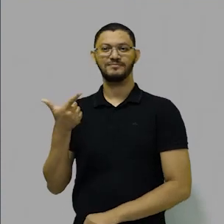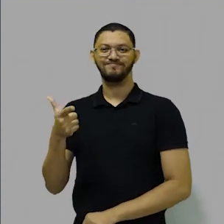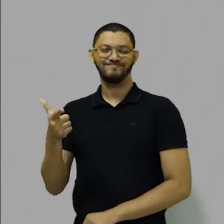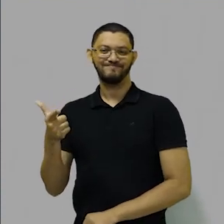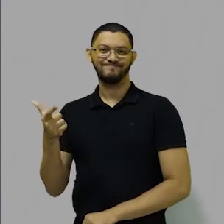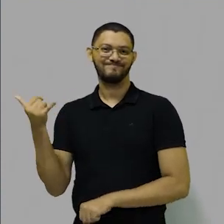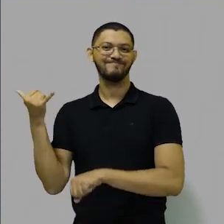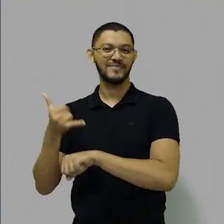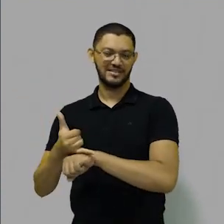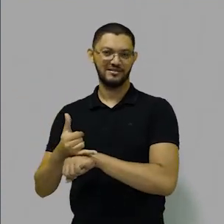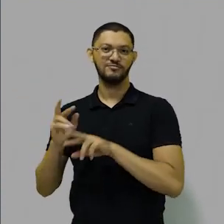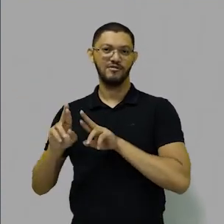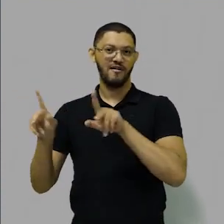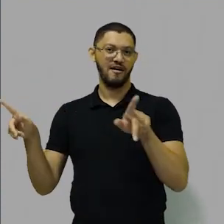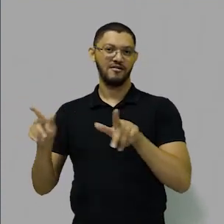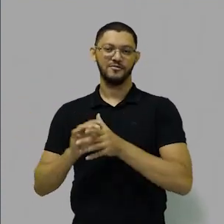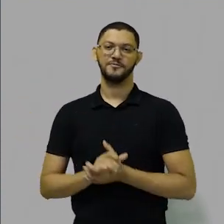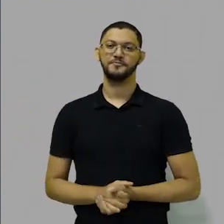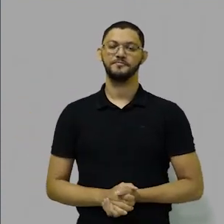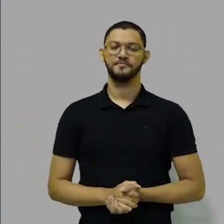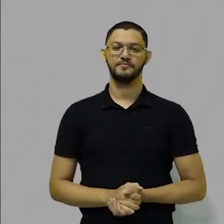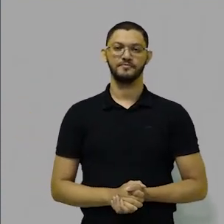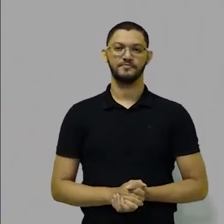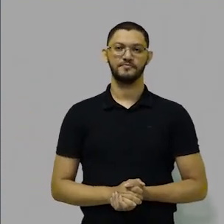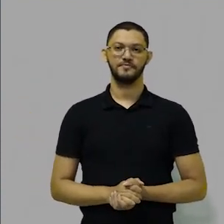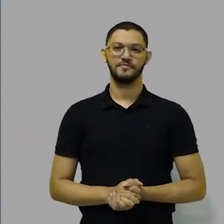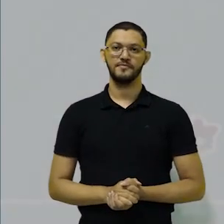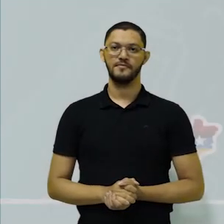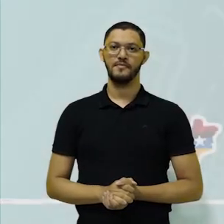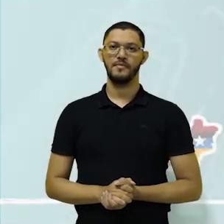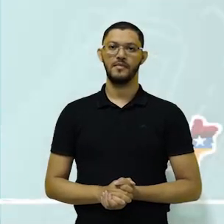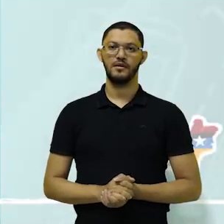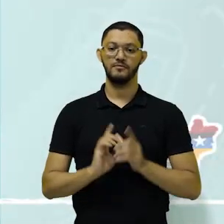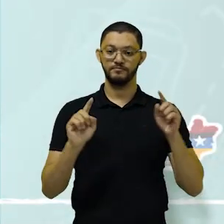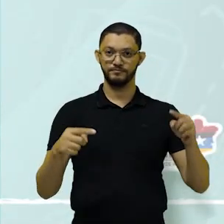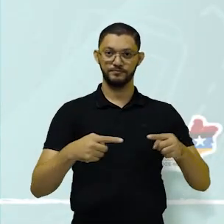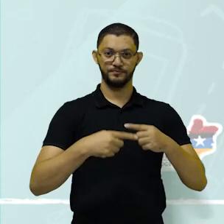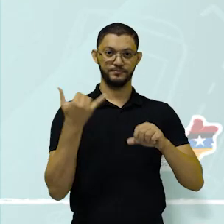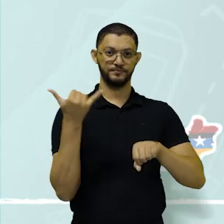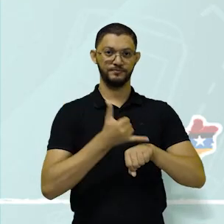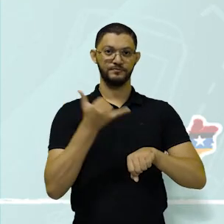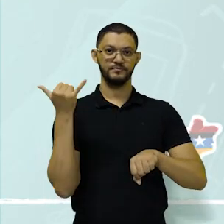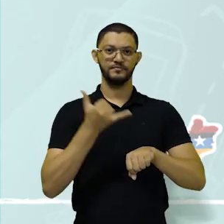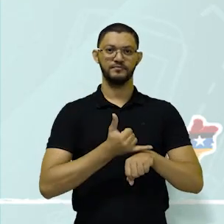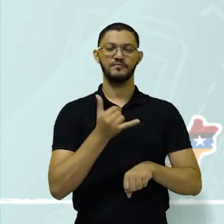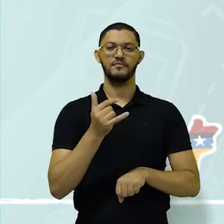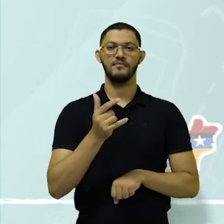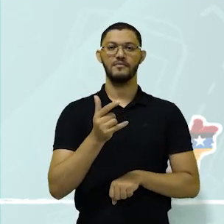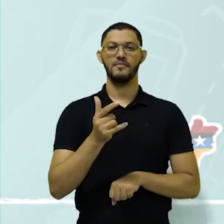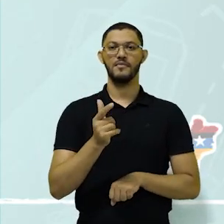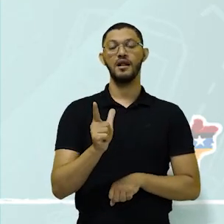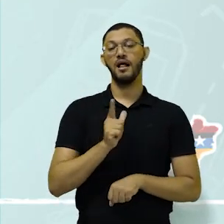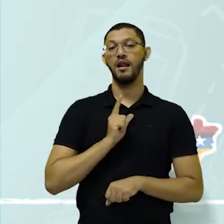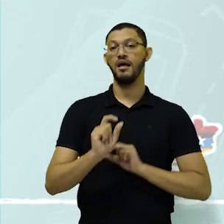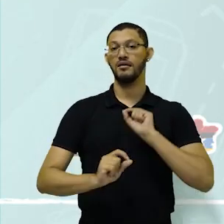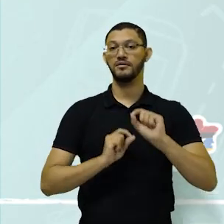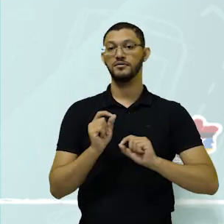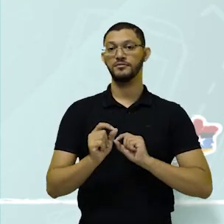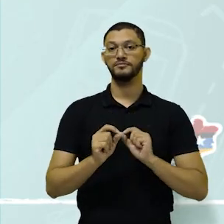metais. Vamos aqui. Na ligação iônica, então nós teremos